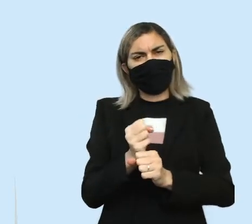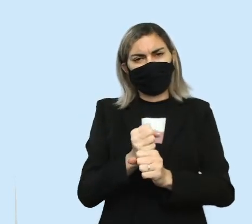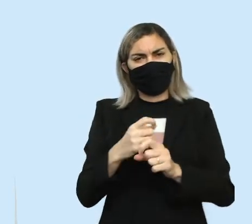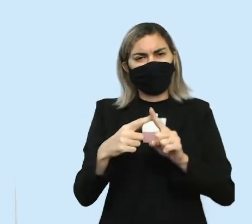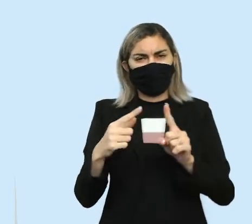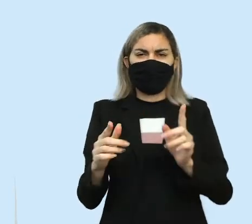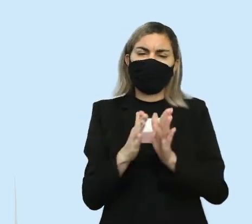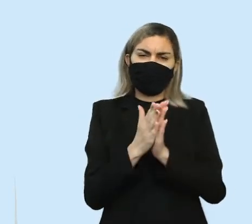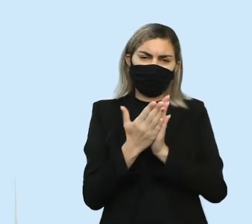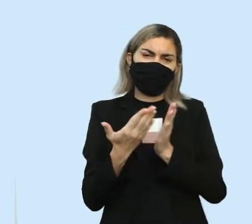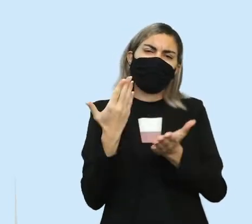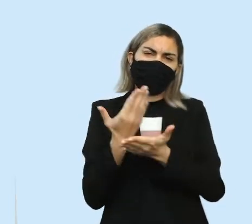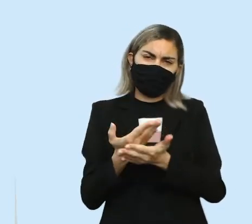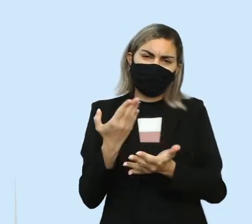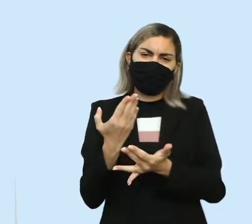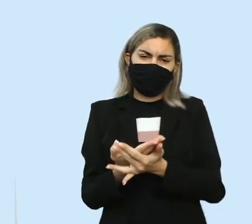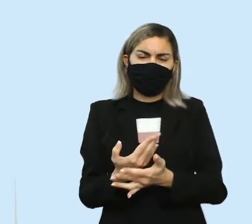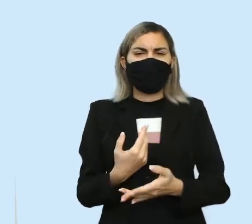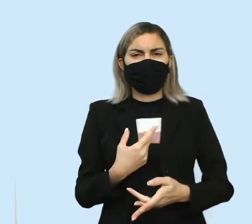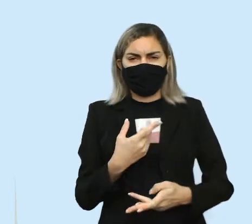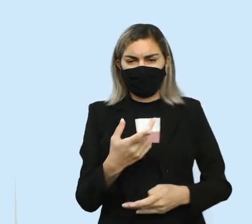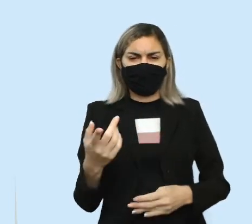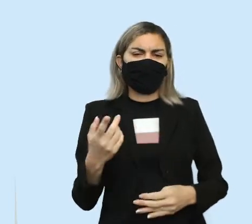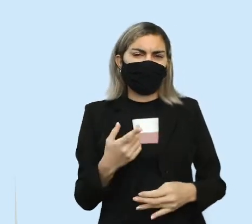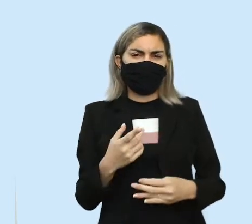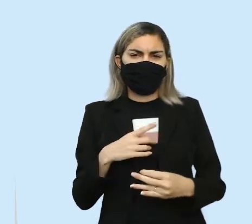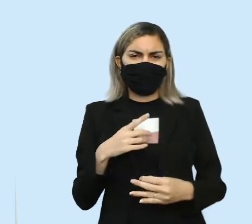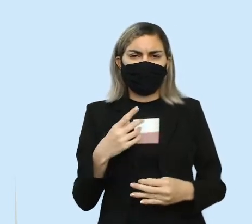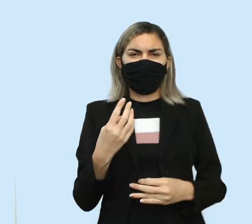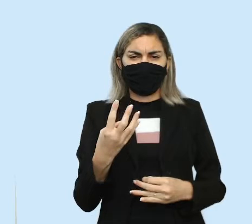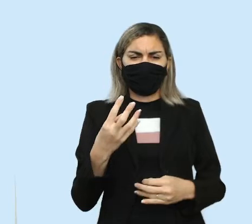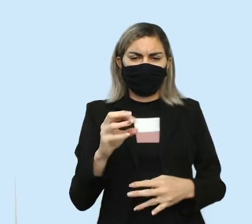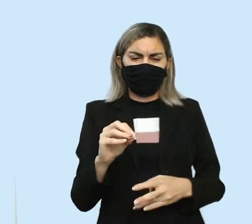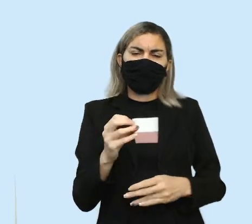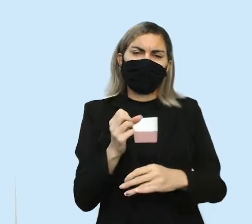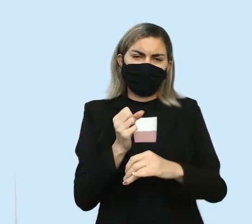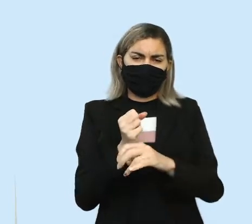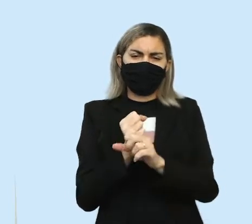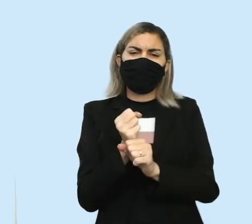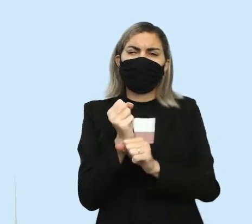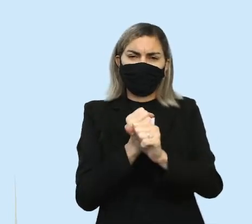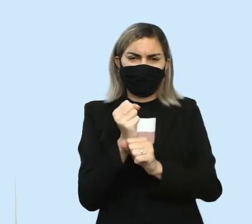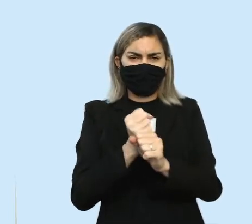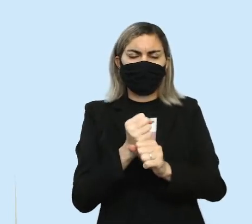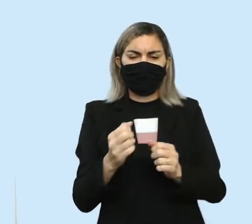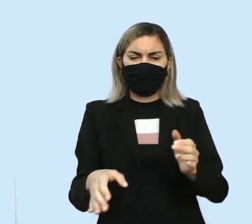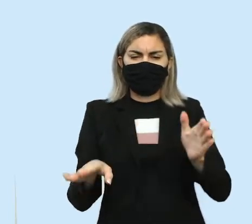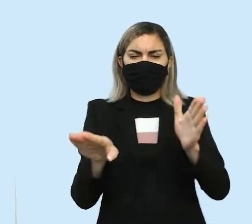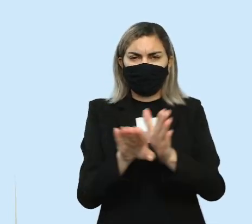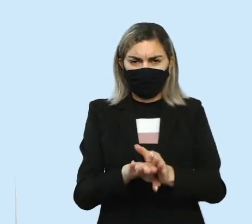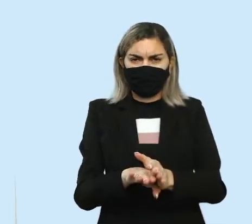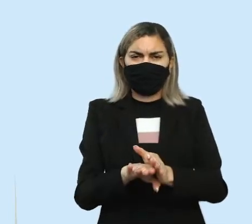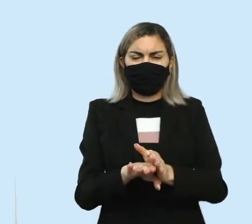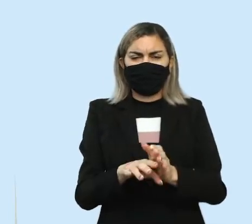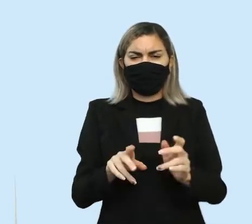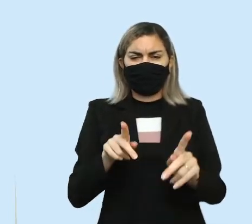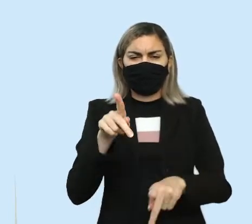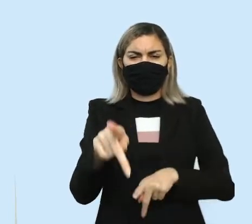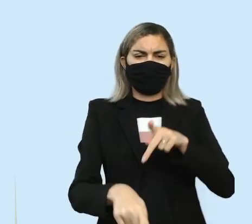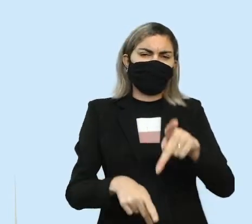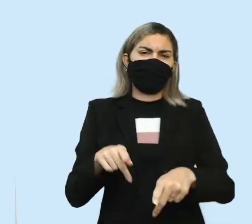que biblicamente a gente estuda. E essa passagem durará 40 anos, chegando ao ponto desse